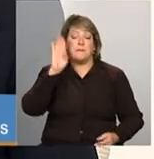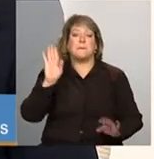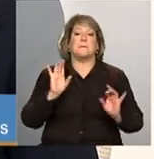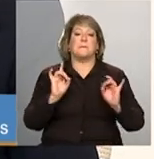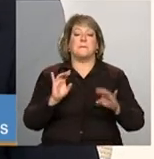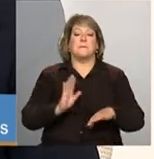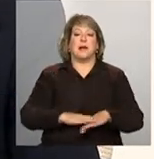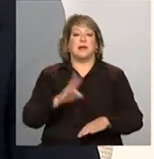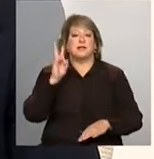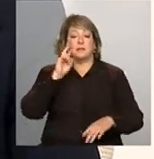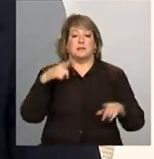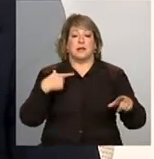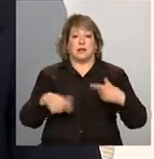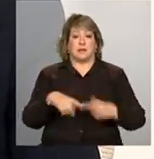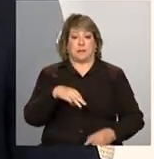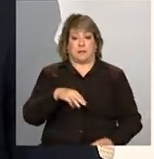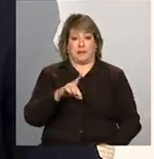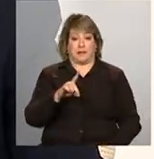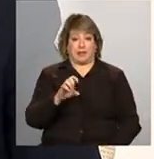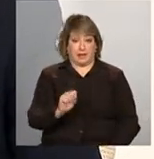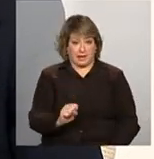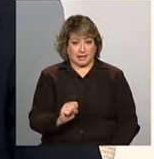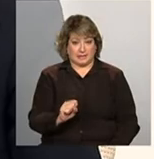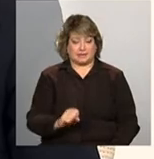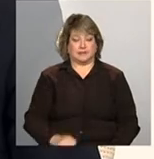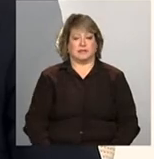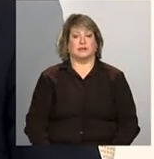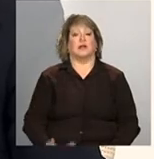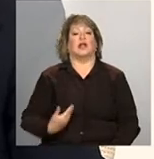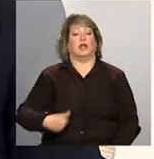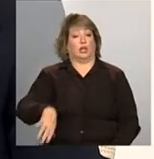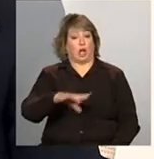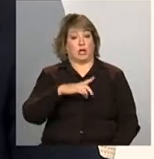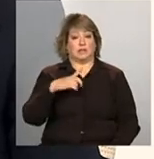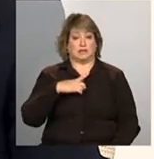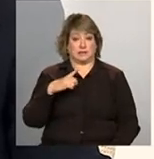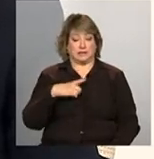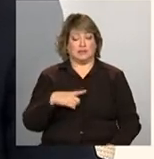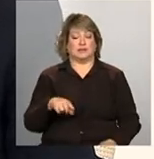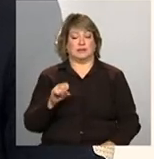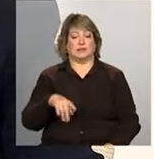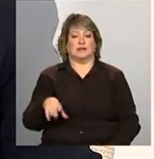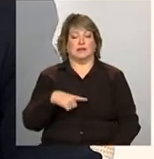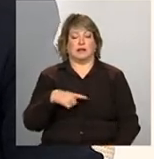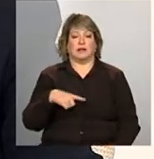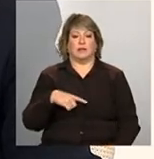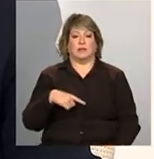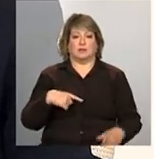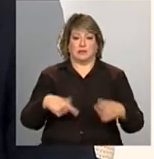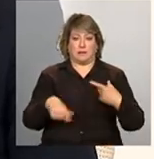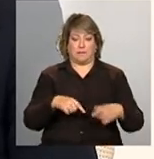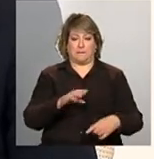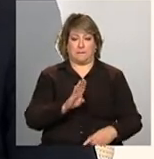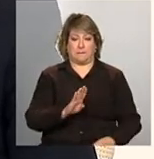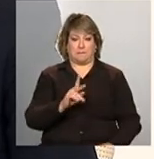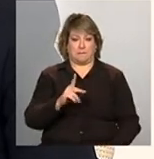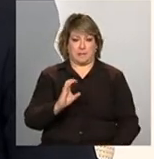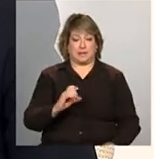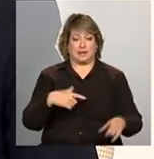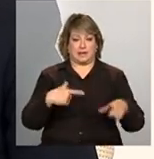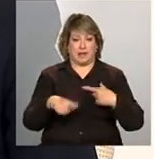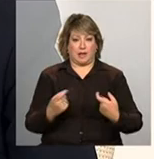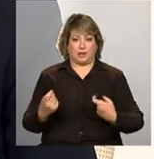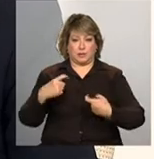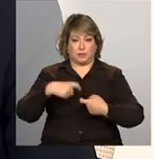das ações do MDS. Né? Então, nós temos sim o programa BPC Trabalho articulado com o programa